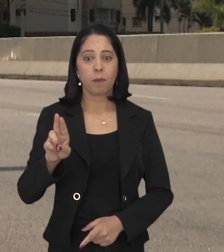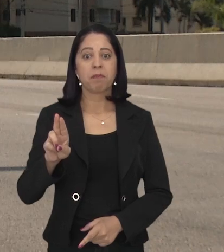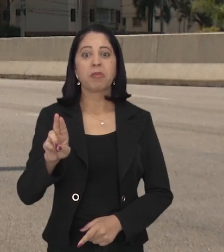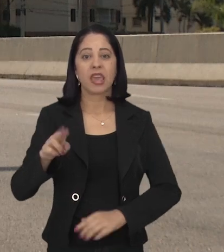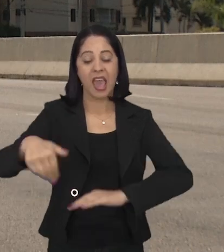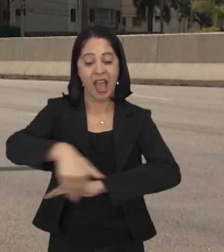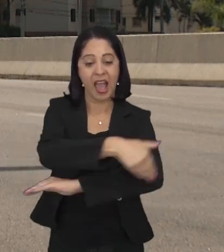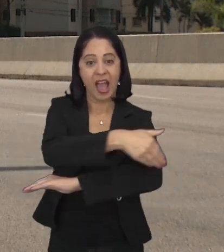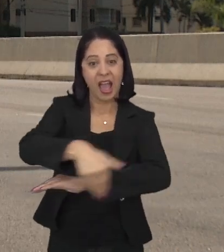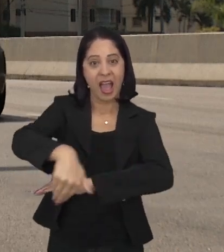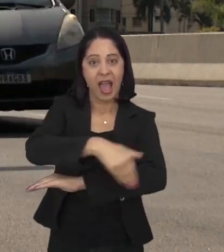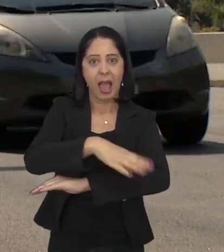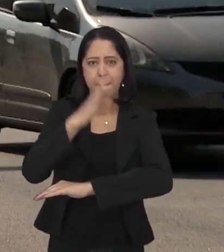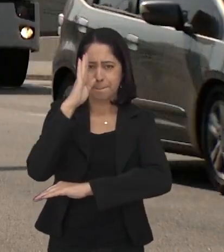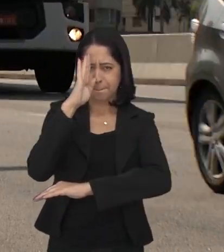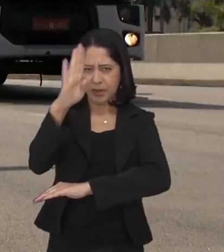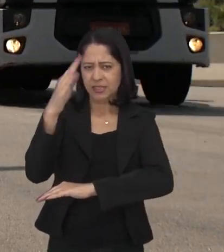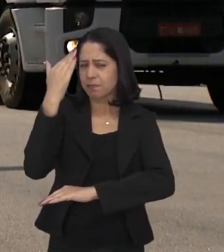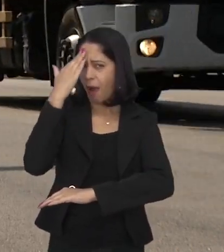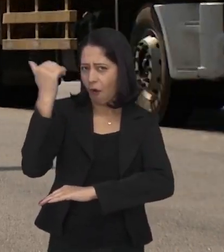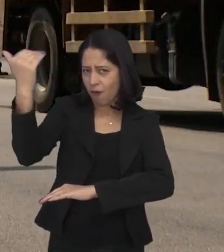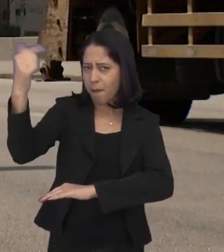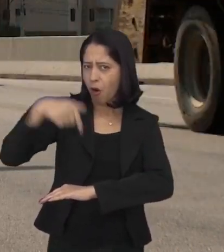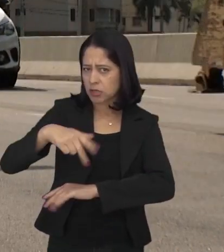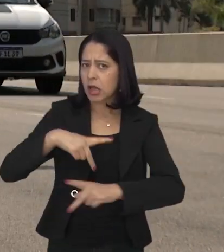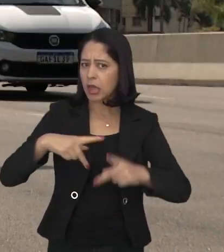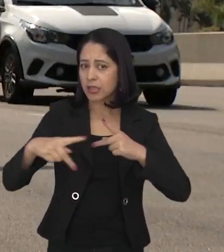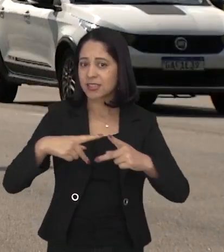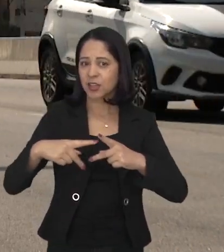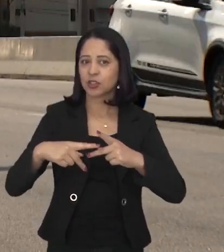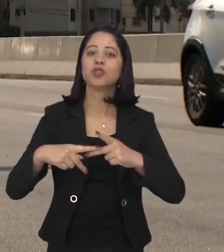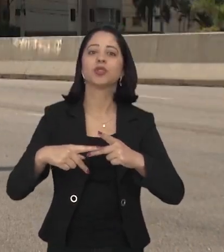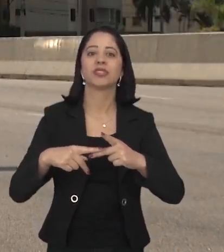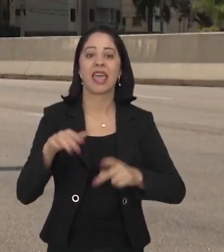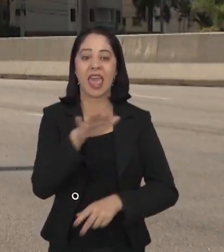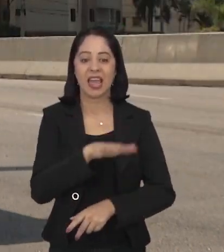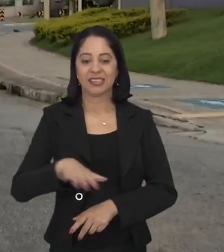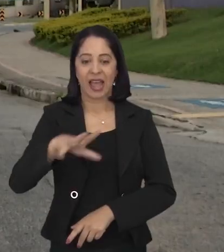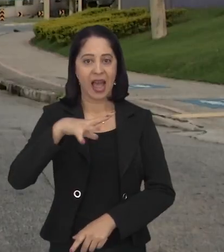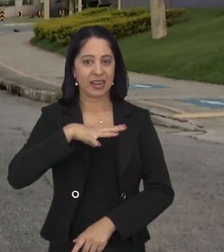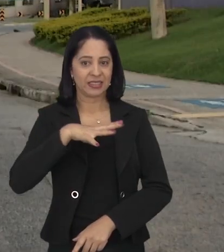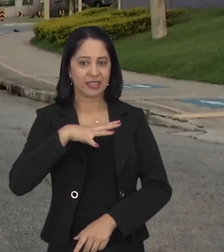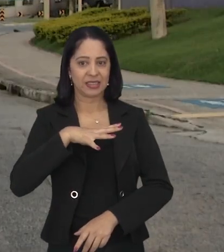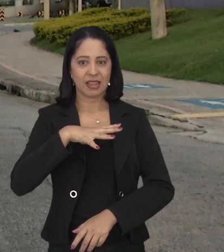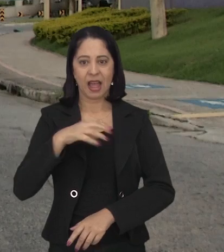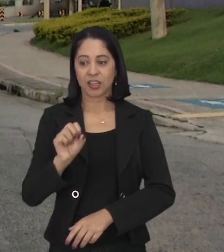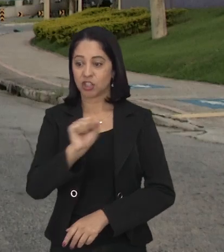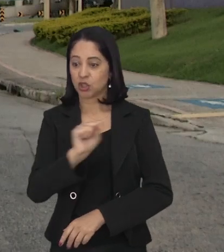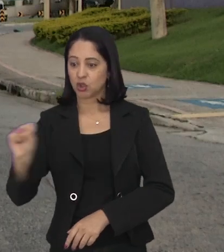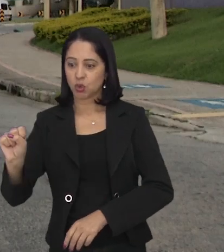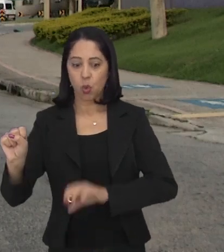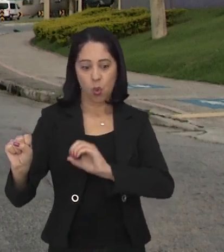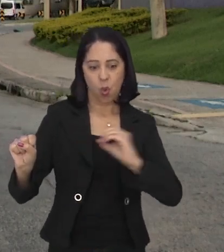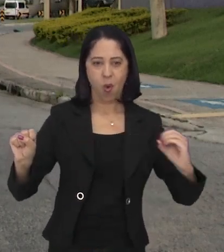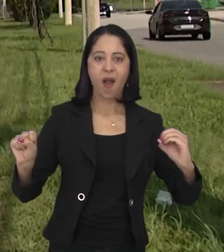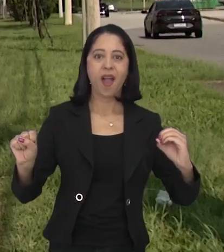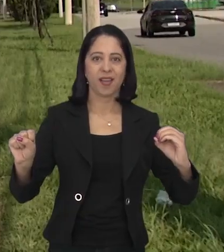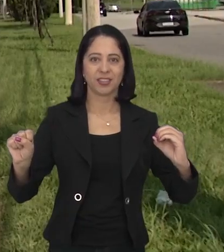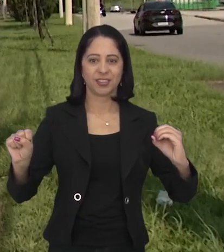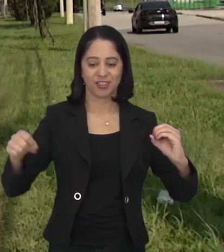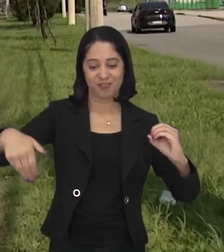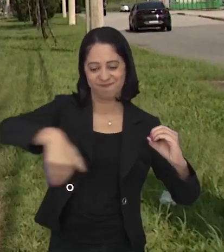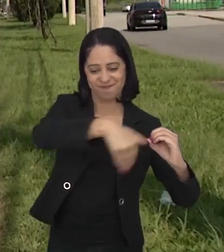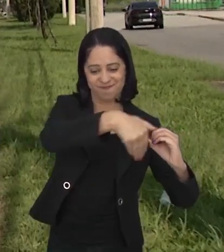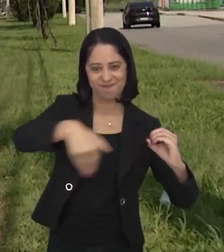nome de uma das principais vias de São José, que conecta a região central às regiões sul e oeste.